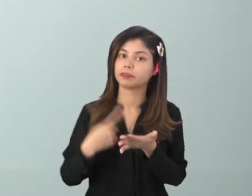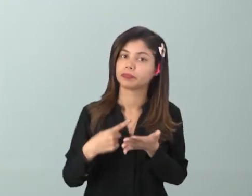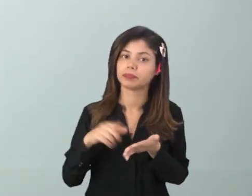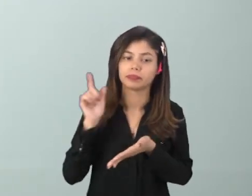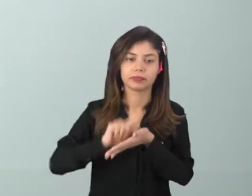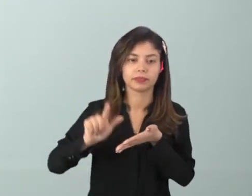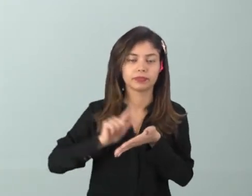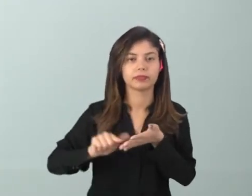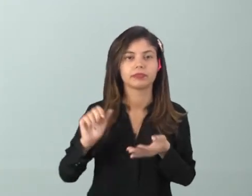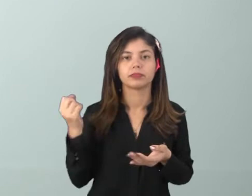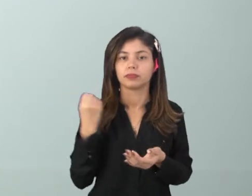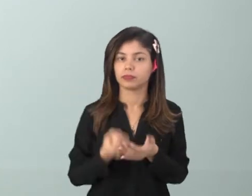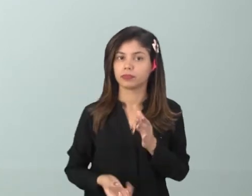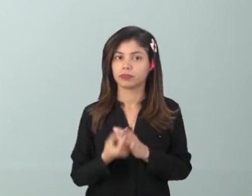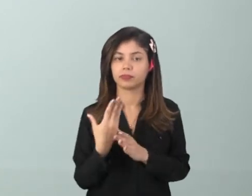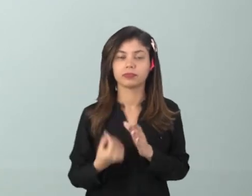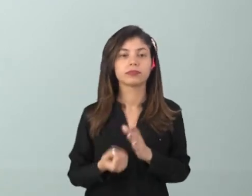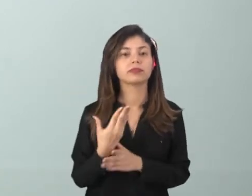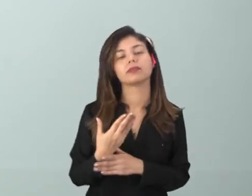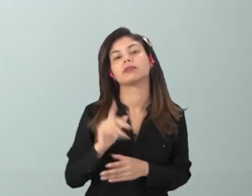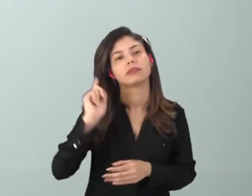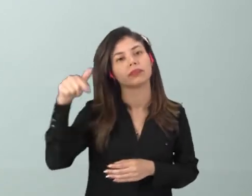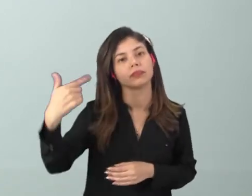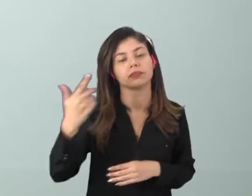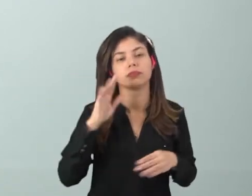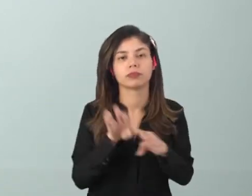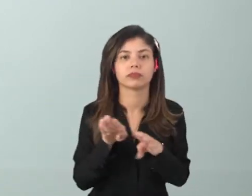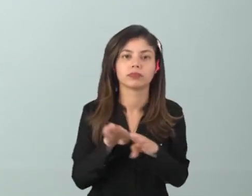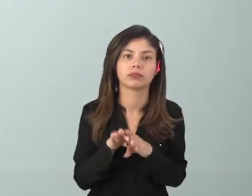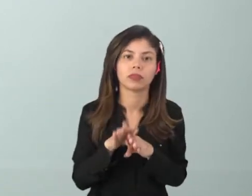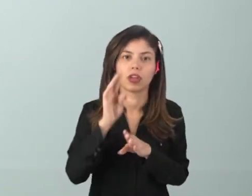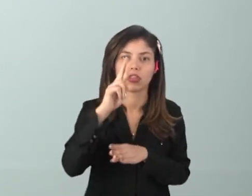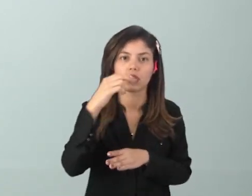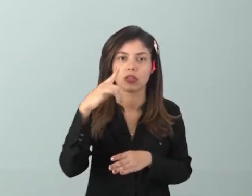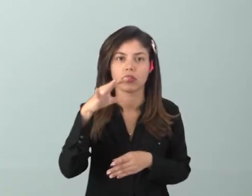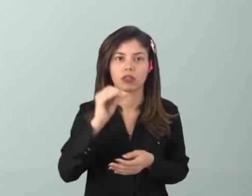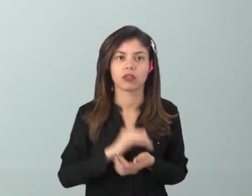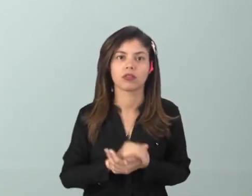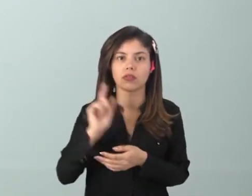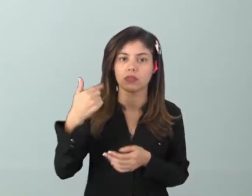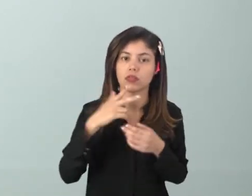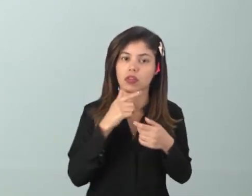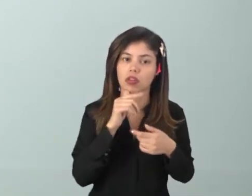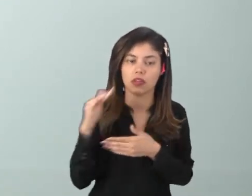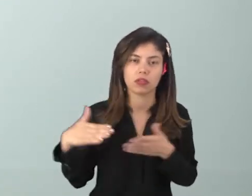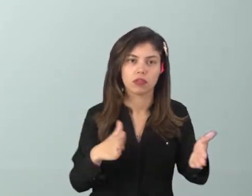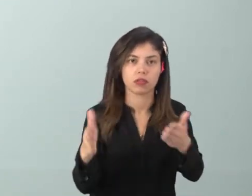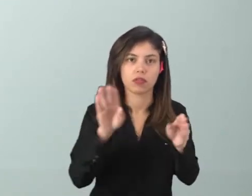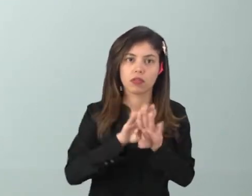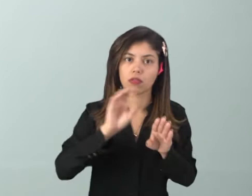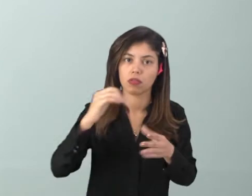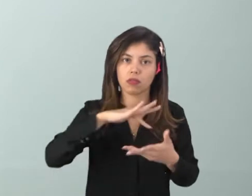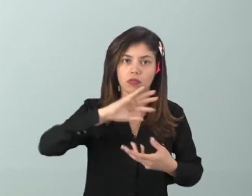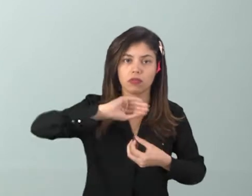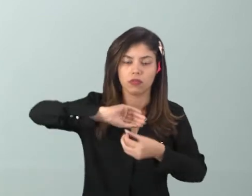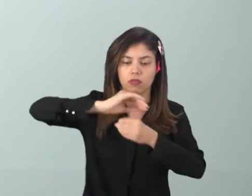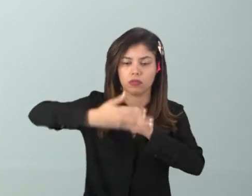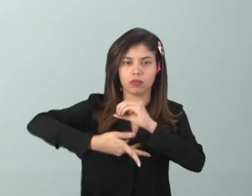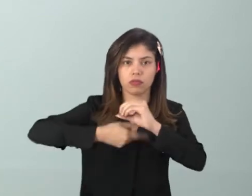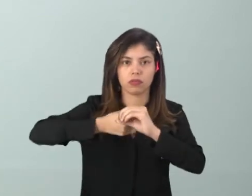tipo de energia limpa, não produz dejetos e nem outros componentes tóxicos que vão poluir, né, aí os rios ou a atmosfera,